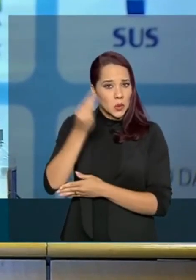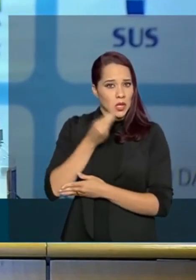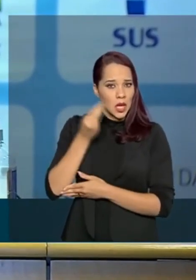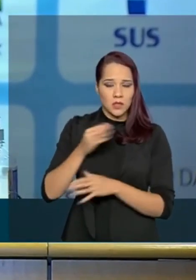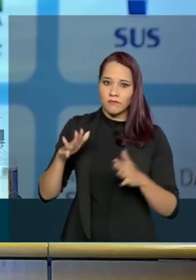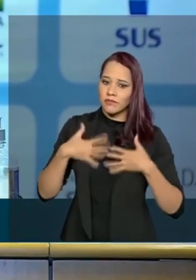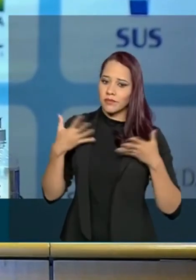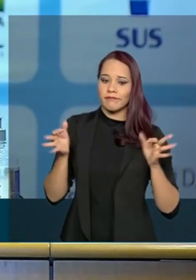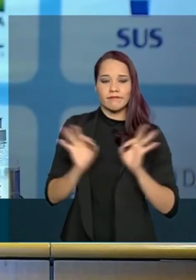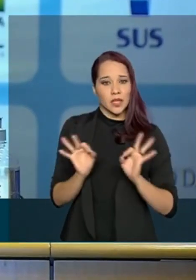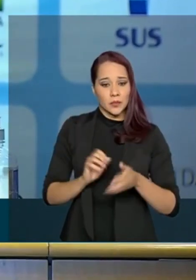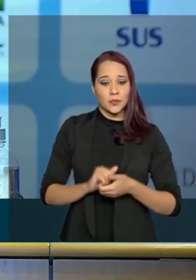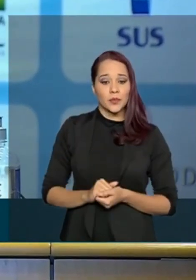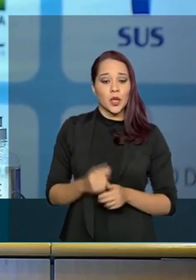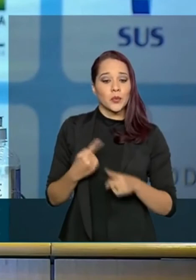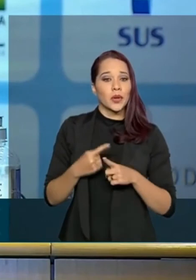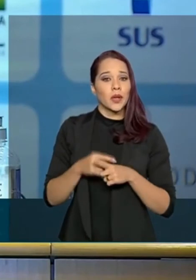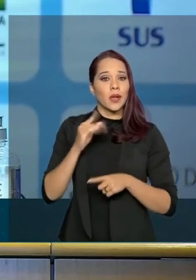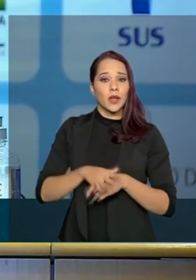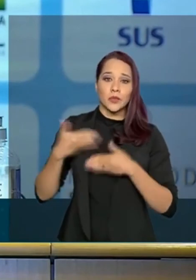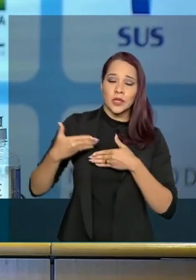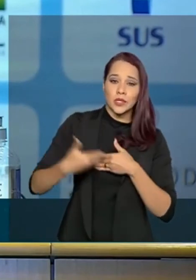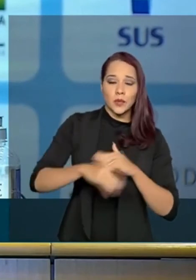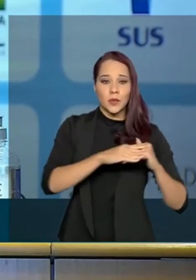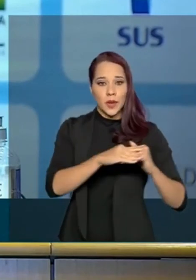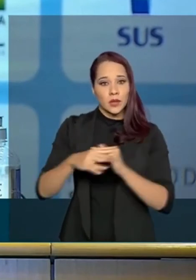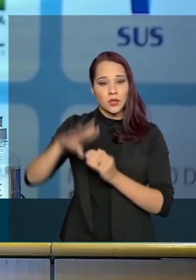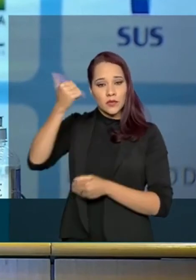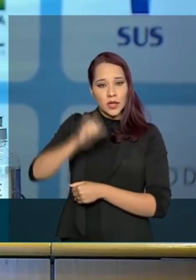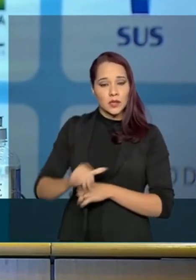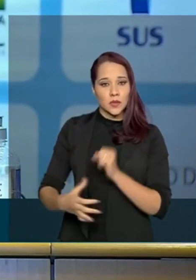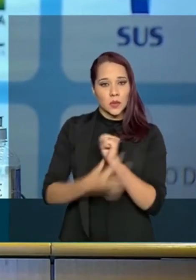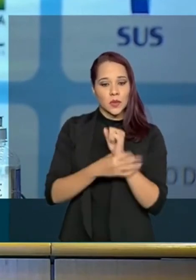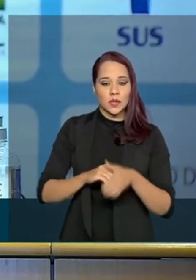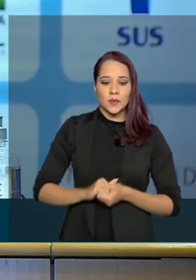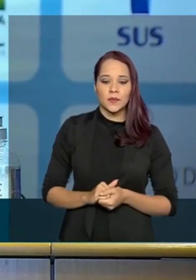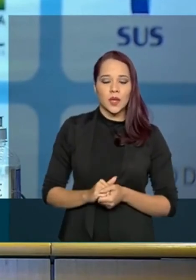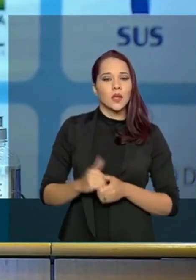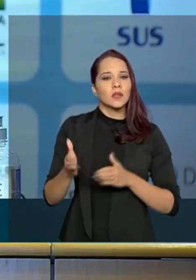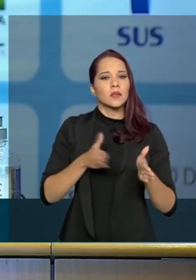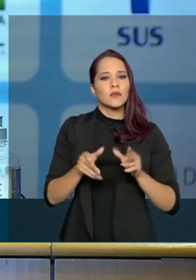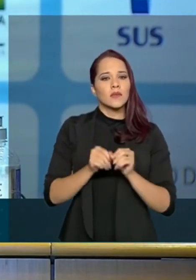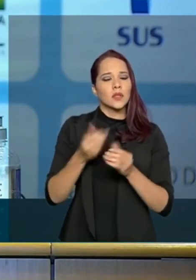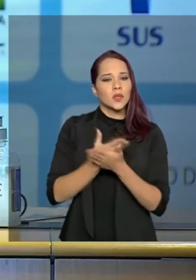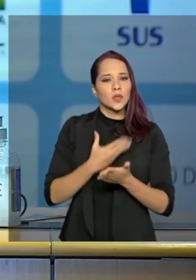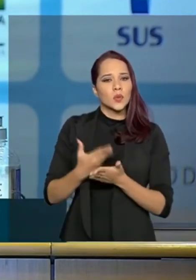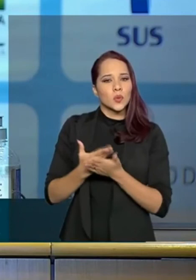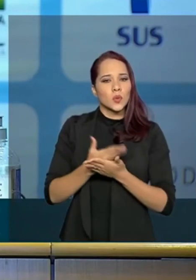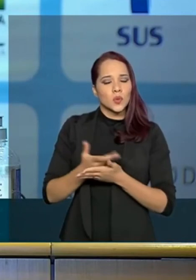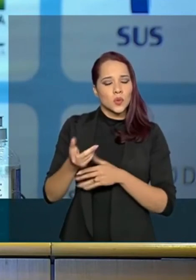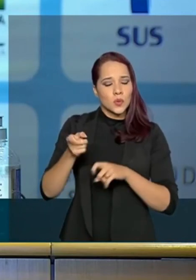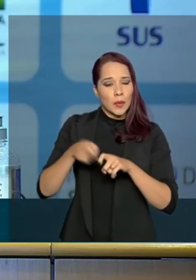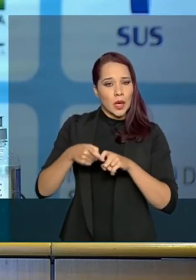nos surpreendeu, pois trata-se de um procedimento padrão de avaliação e segurança durante a realização de estudos clínicos